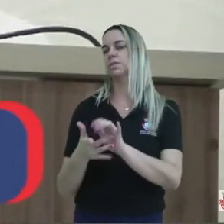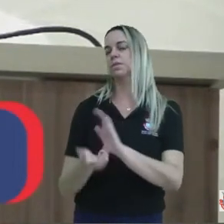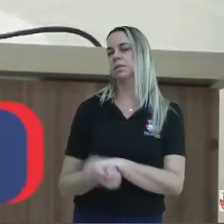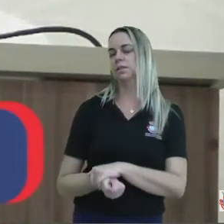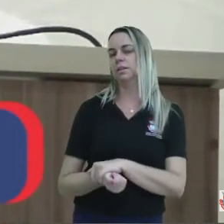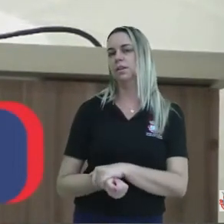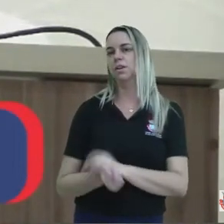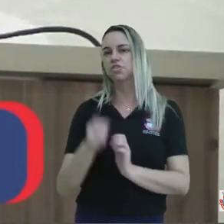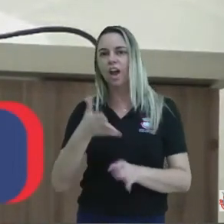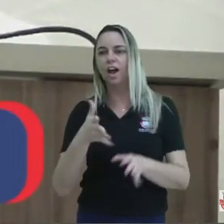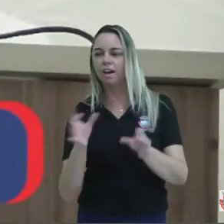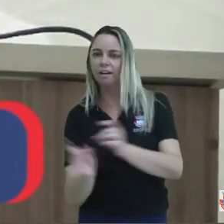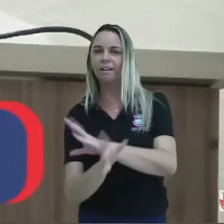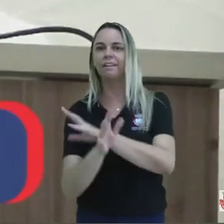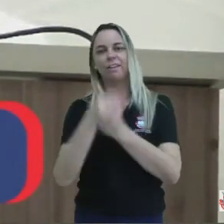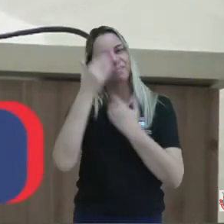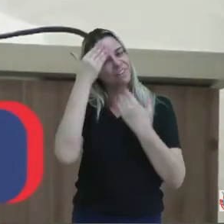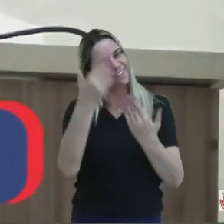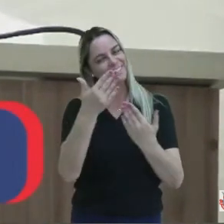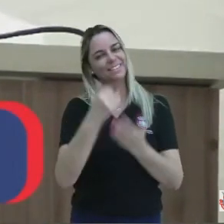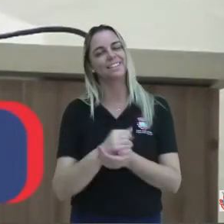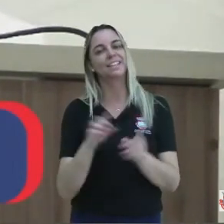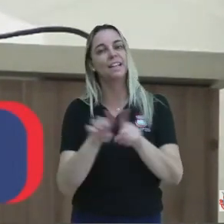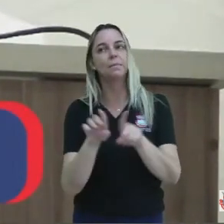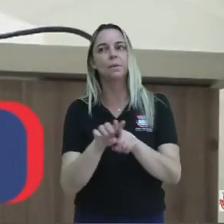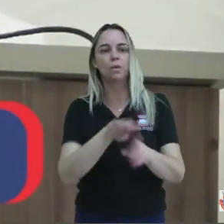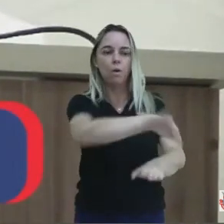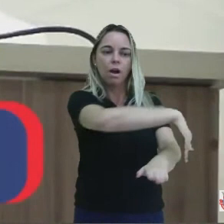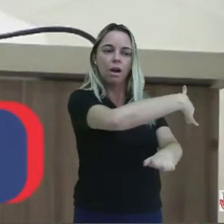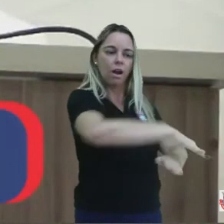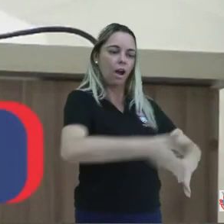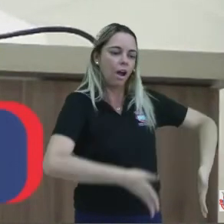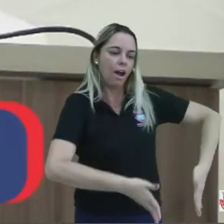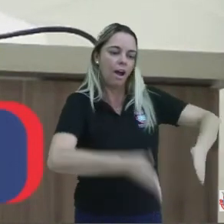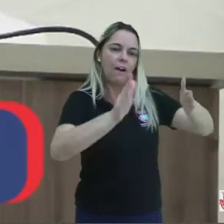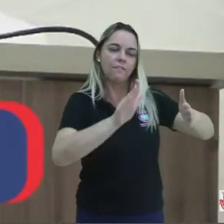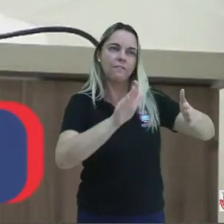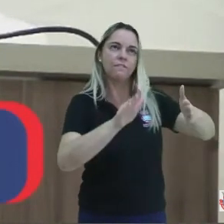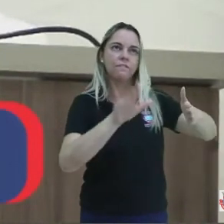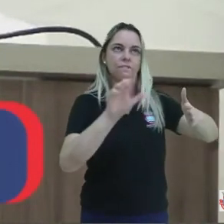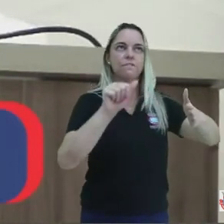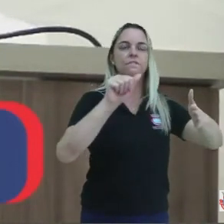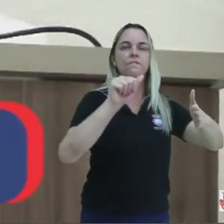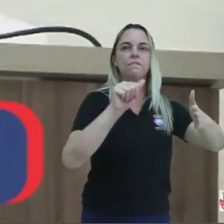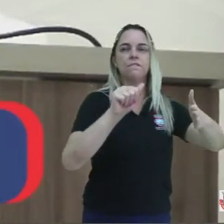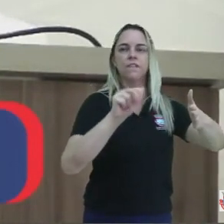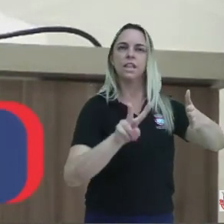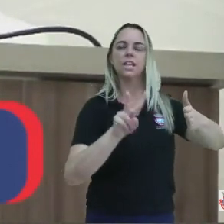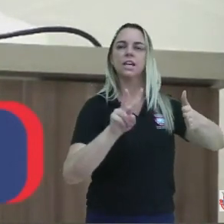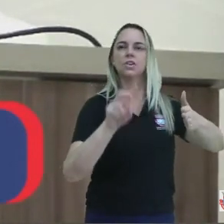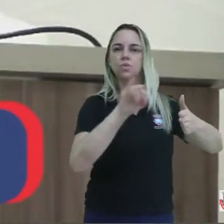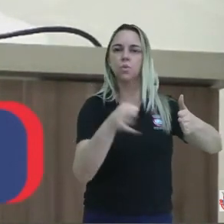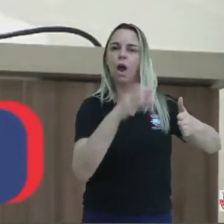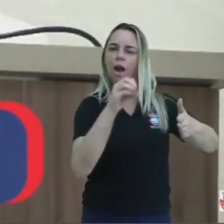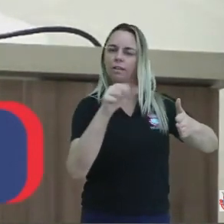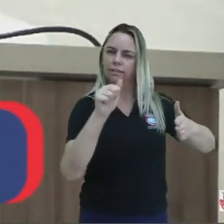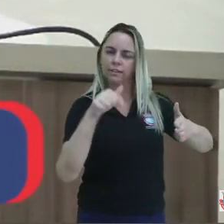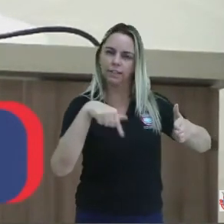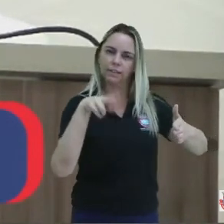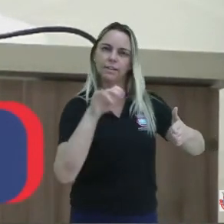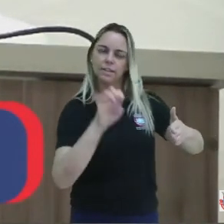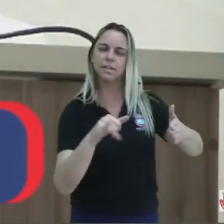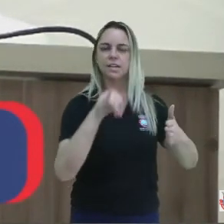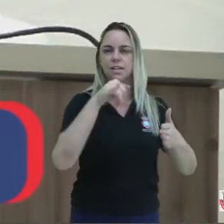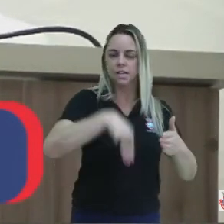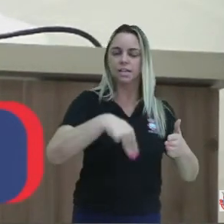o secretário de Infraestrutura, que o qual solicitei que consertasse o calçamento ali da avenida, do loteamento